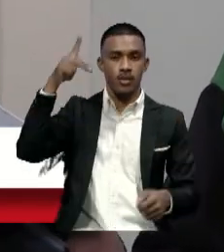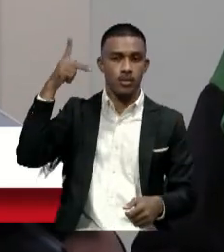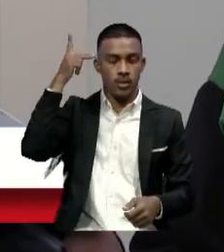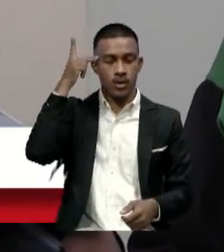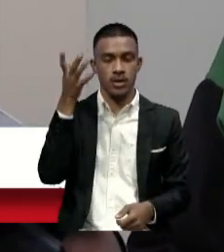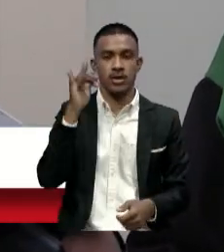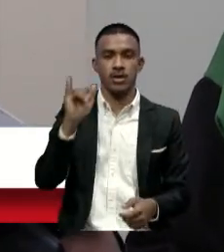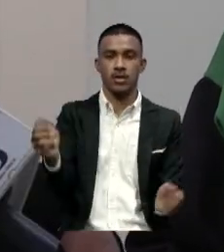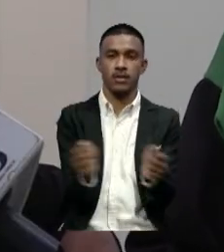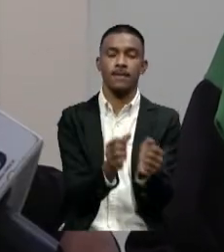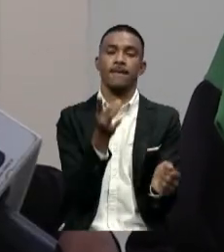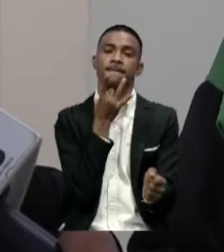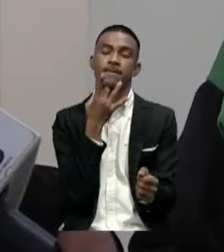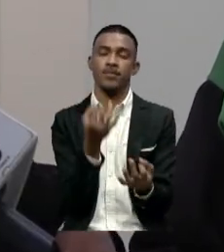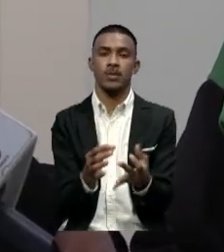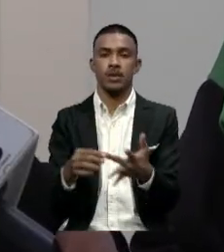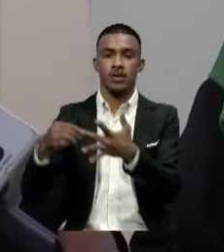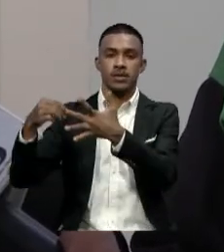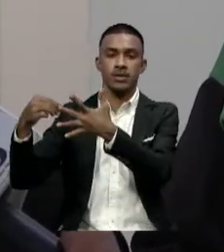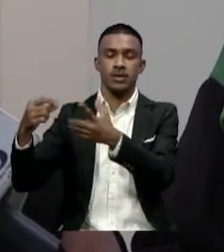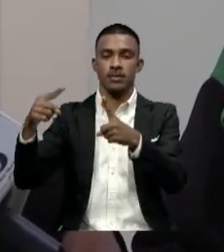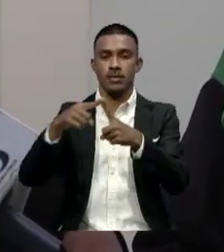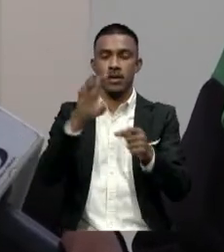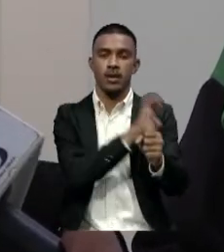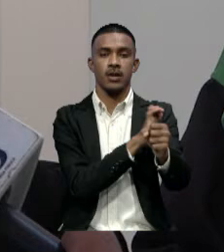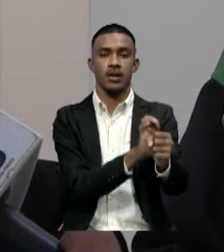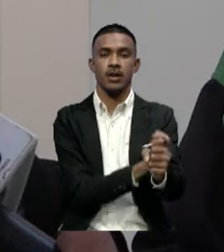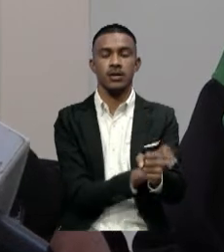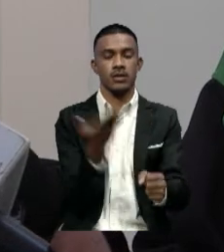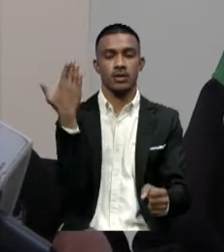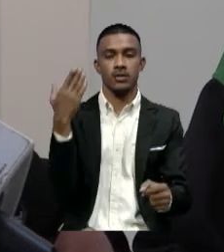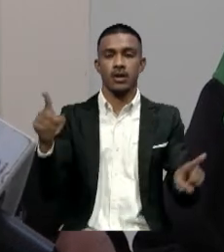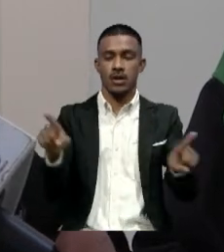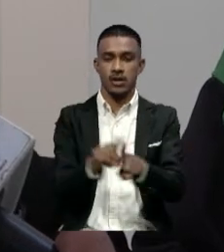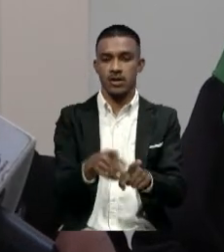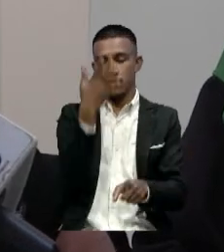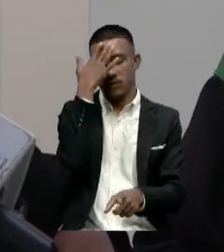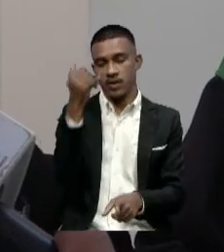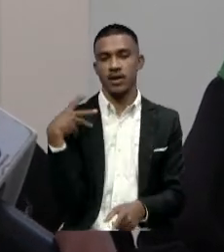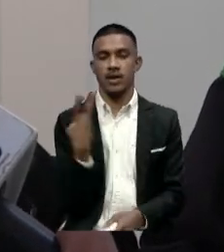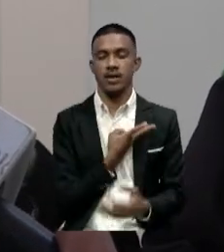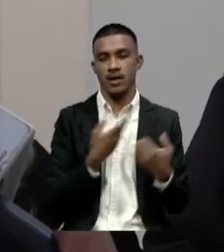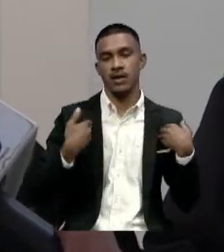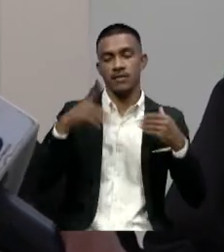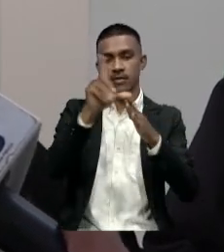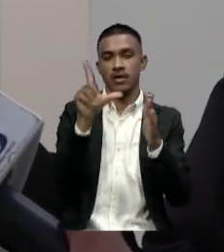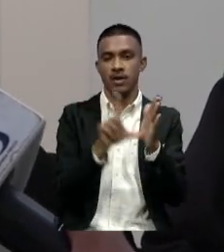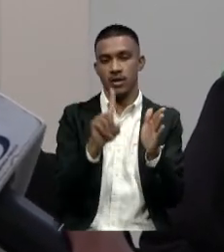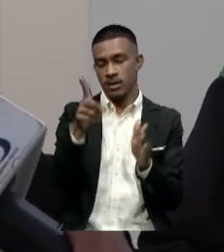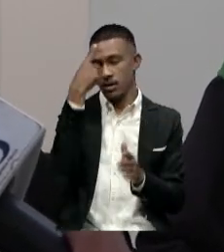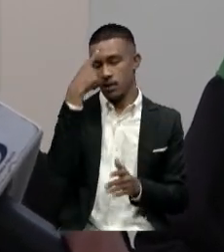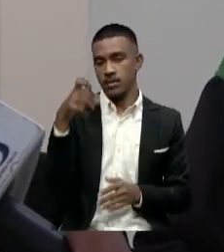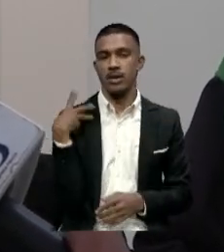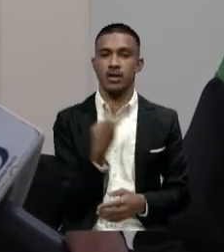eletricidade especificamente ba ia energia alternativas. Tambah sama ita ihalei dan tambah ita